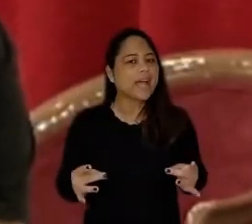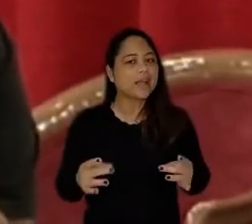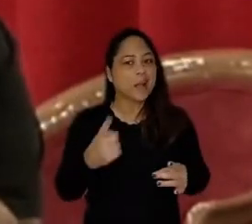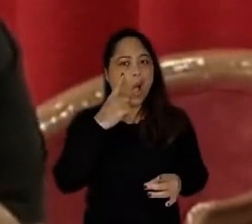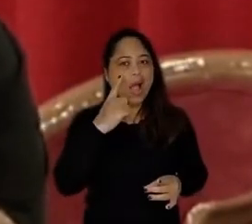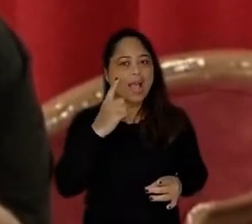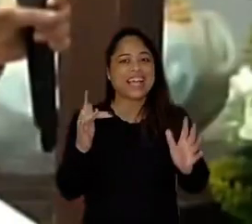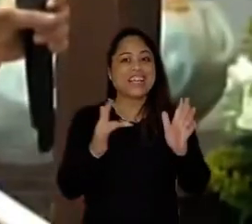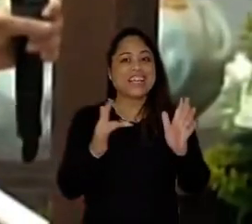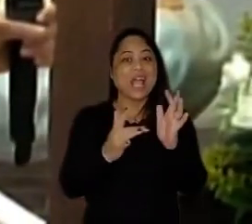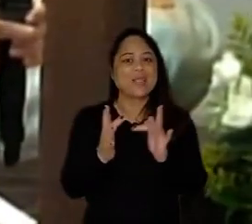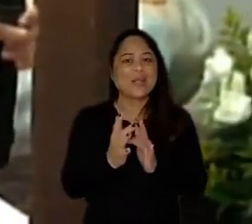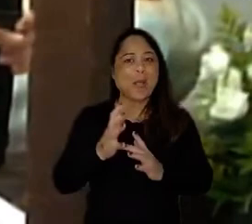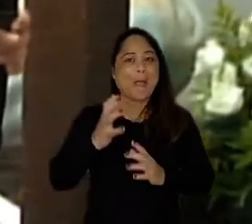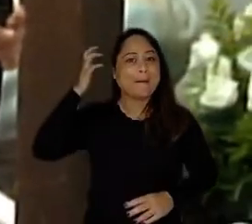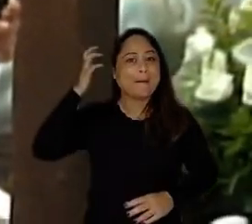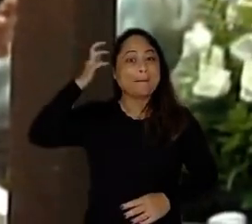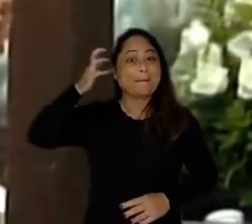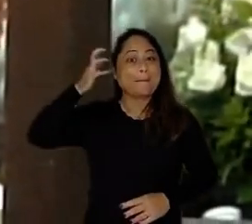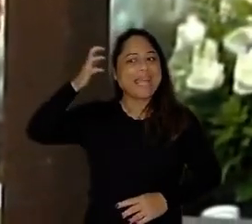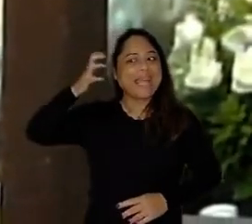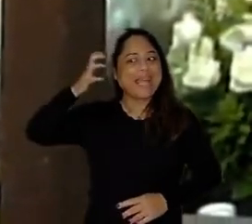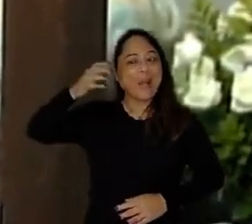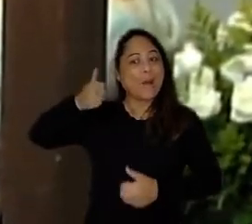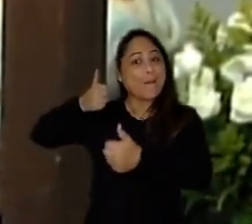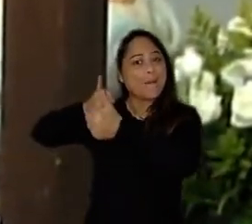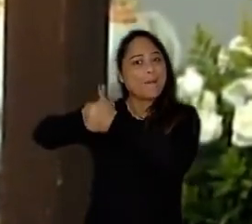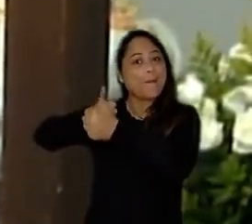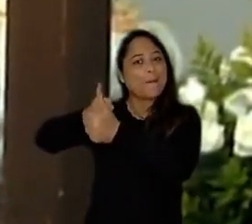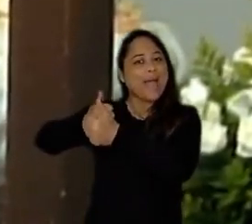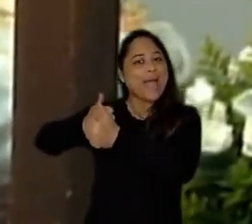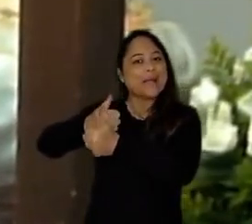Jesus estava pregando na cidade do lado,